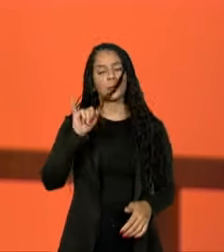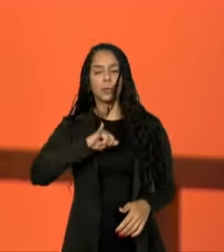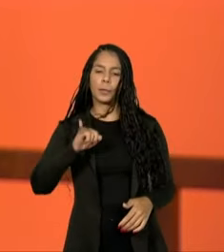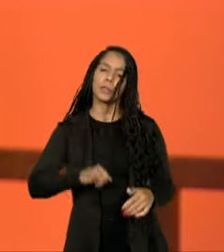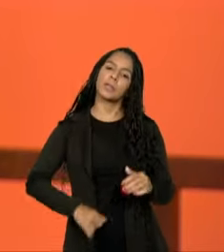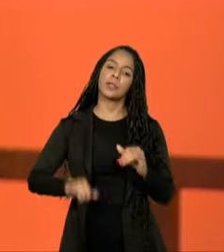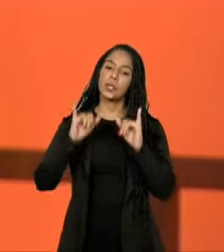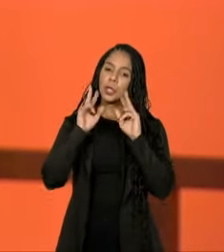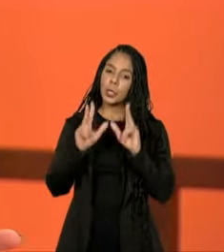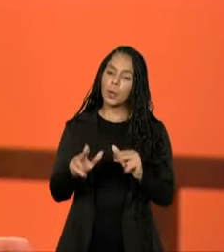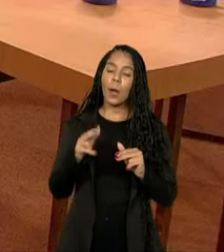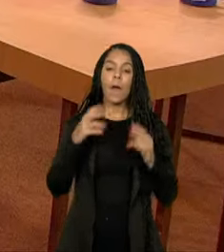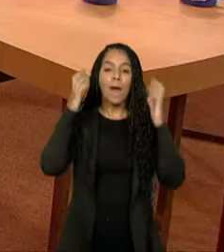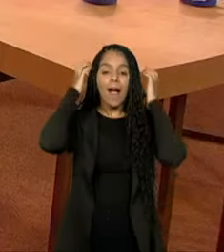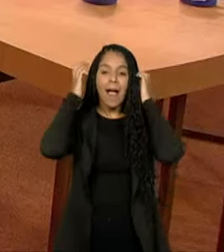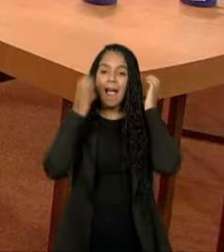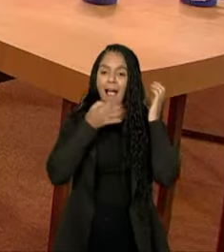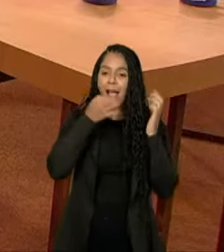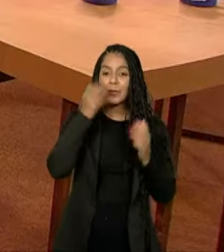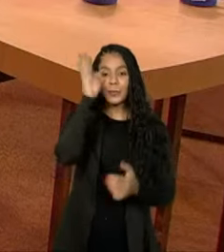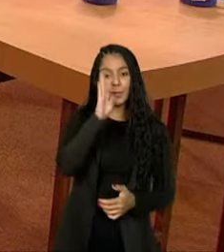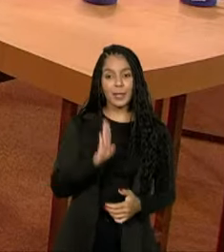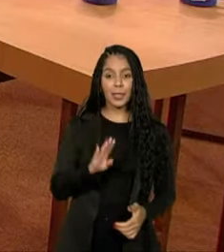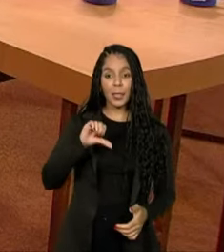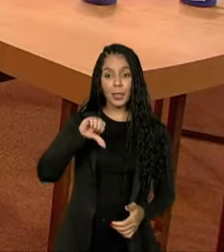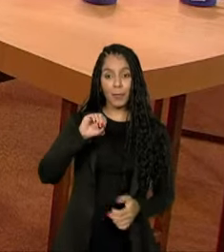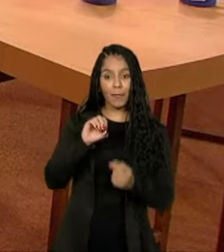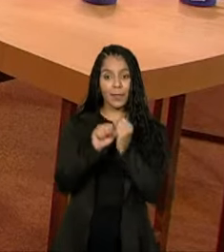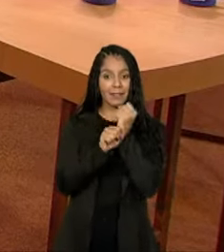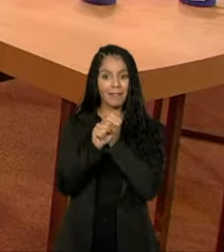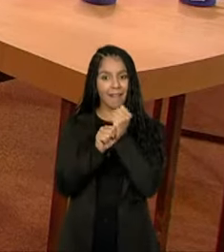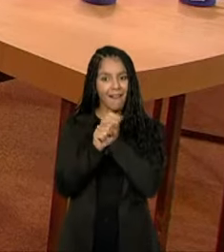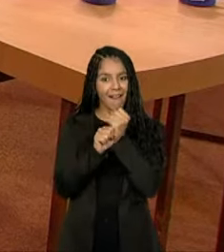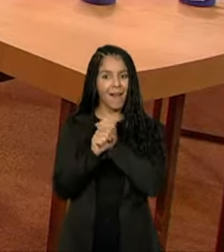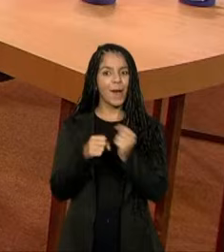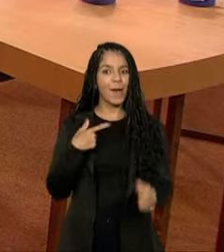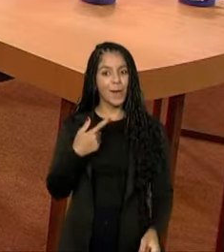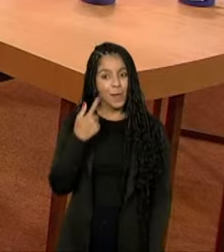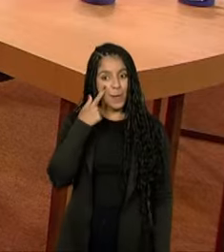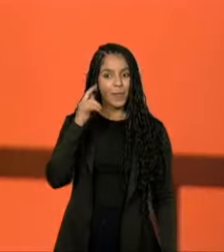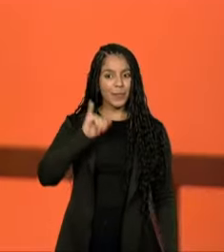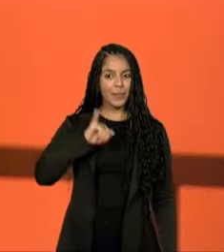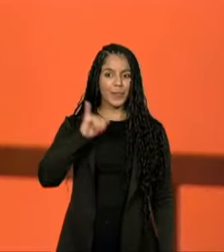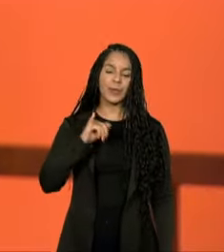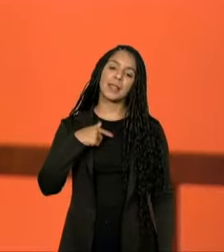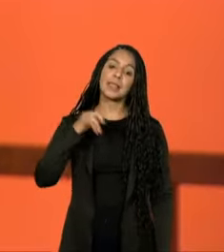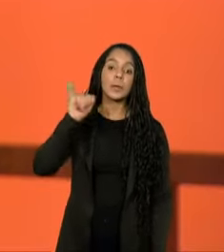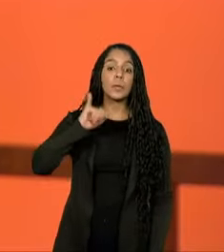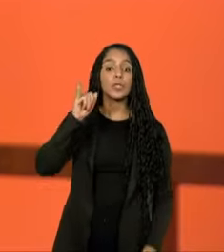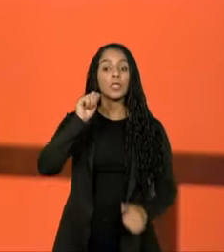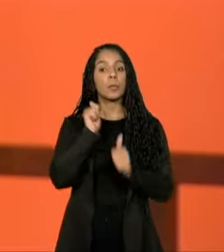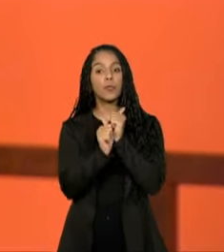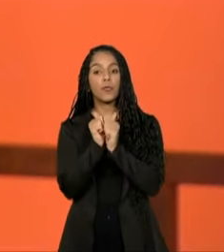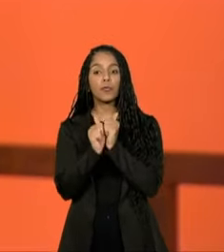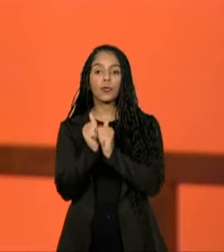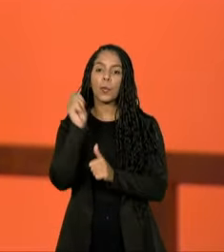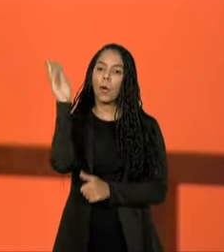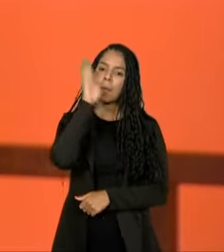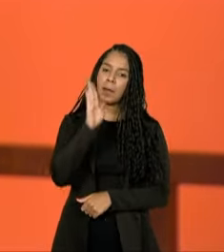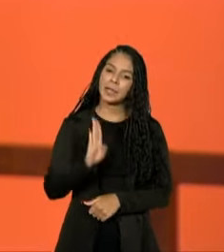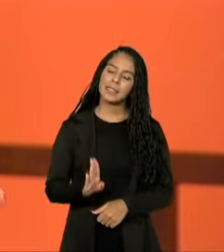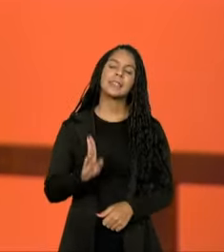Nacional, com... 90 anos de Rádio Nacional, Fátima, olha... A importância da Rádio Nacional para o futebol brasileiro, né, que